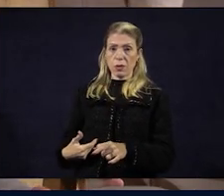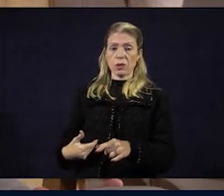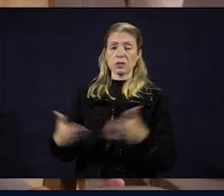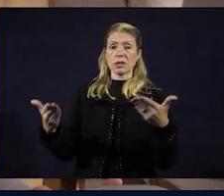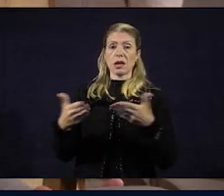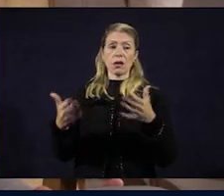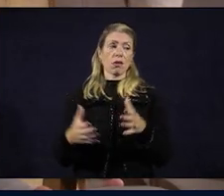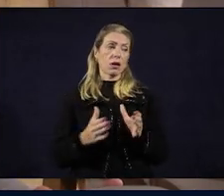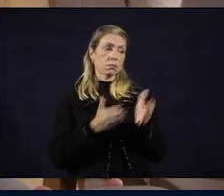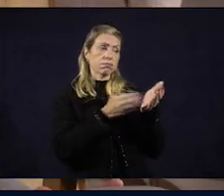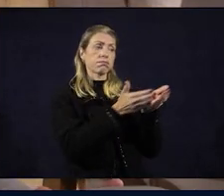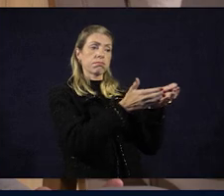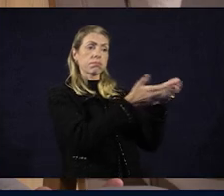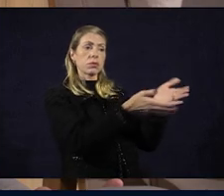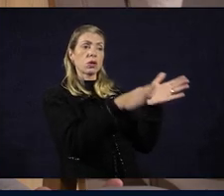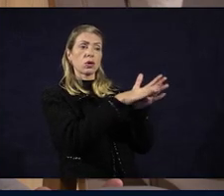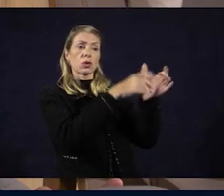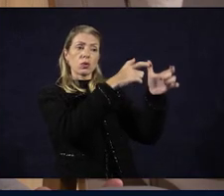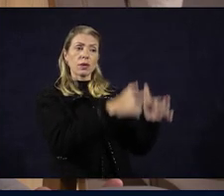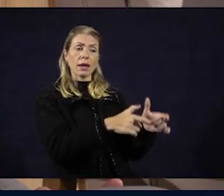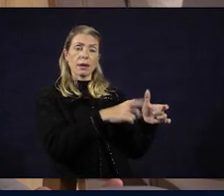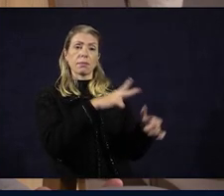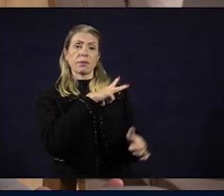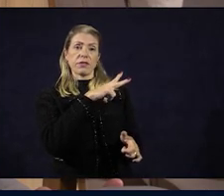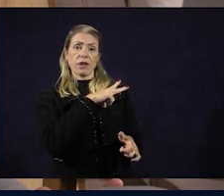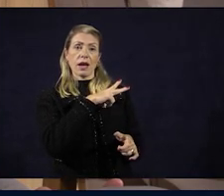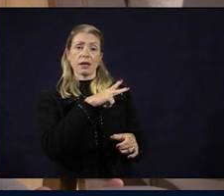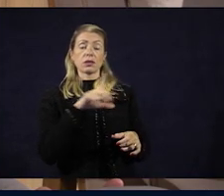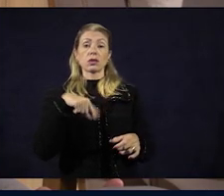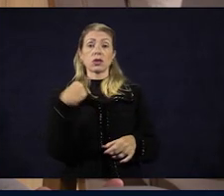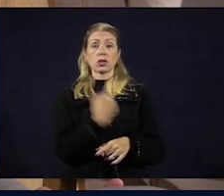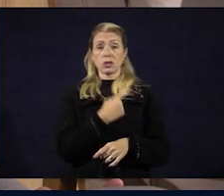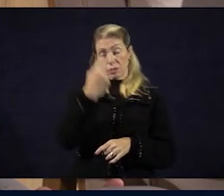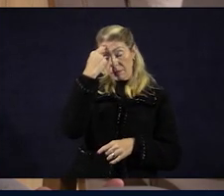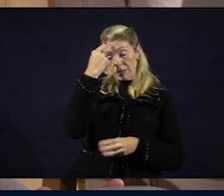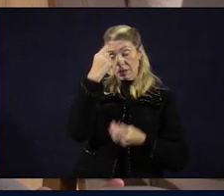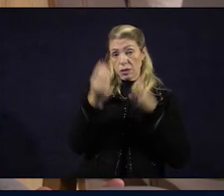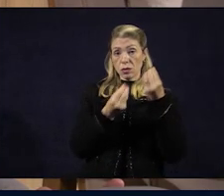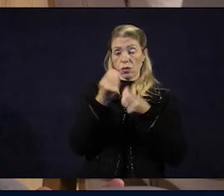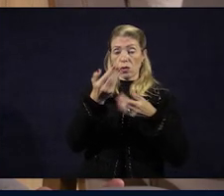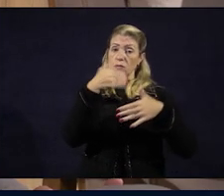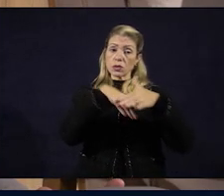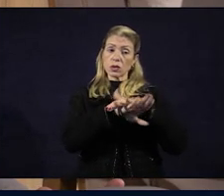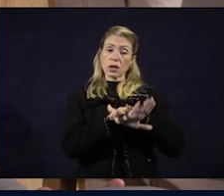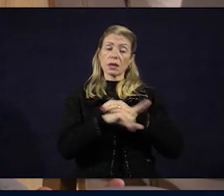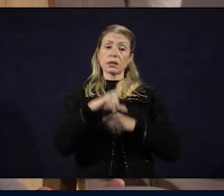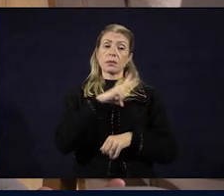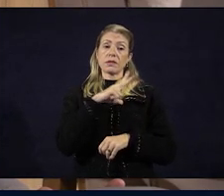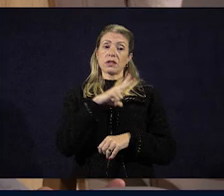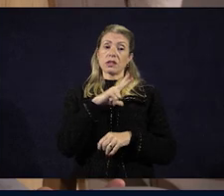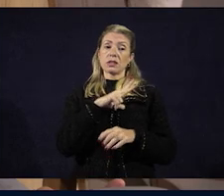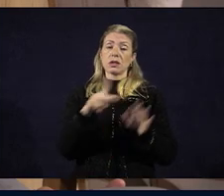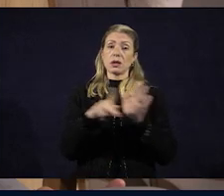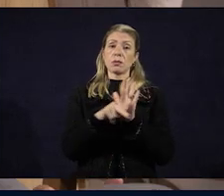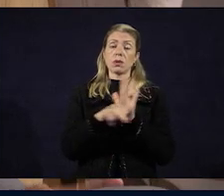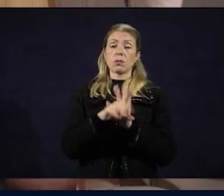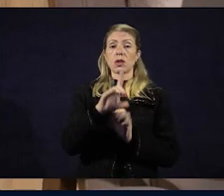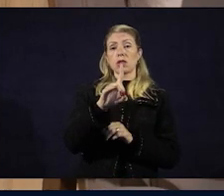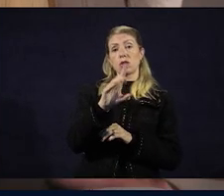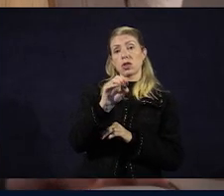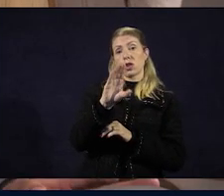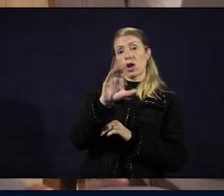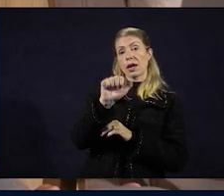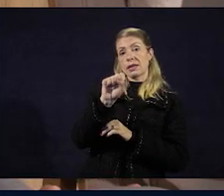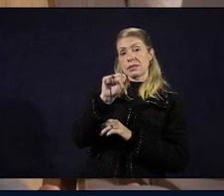privados. E nos impõe, então, essa agenda que nós temos tocado com muita dedicação, que é a privatização das companhias docas brasileiras,